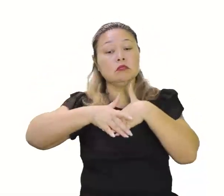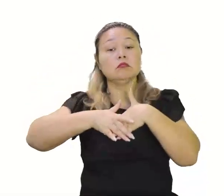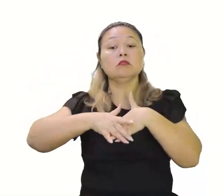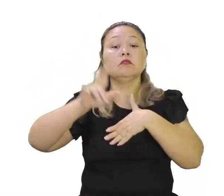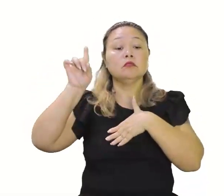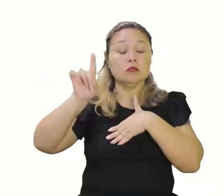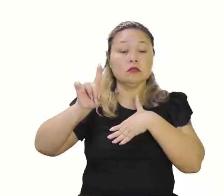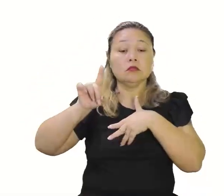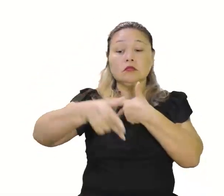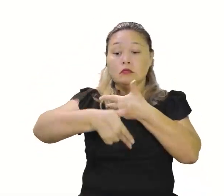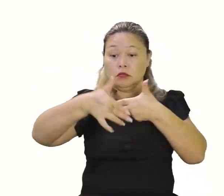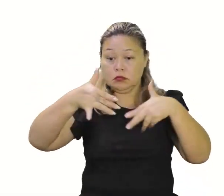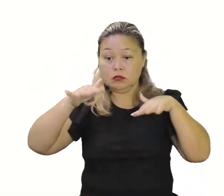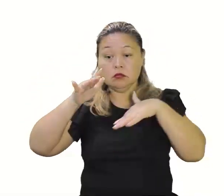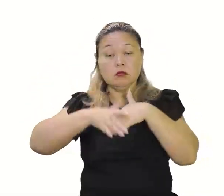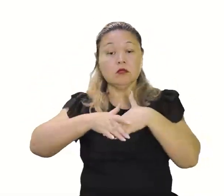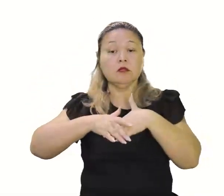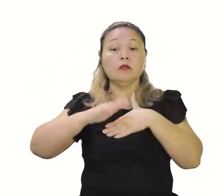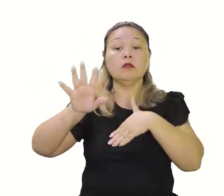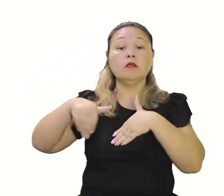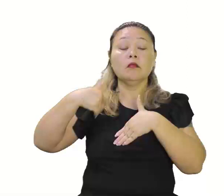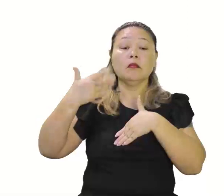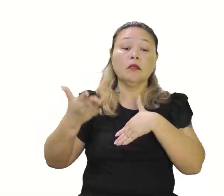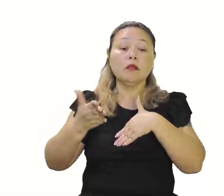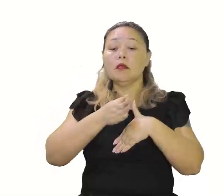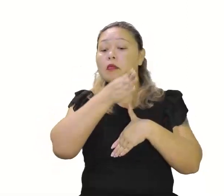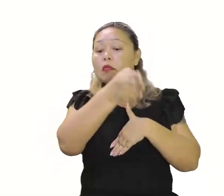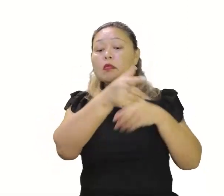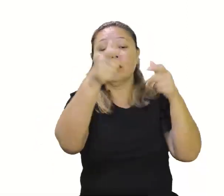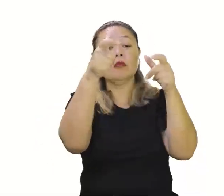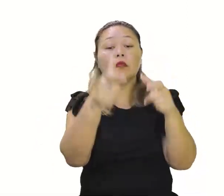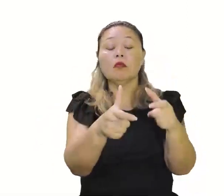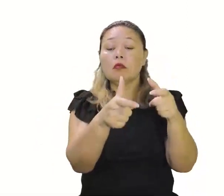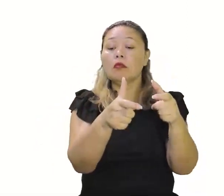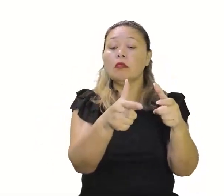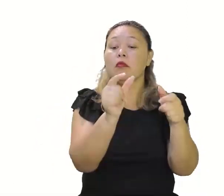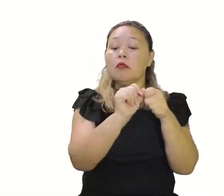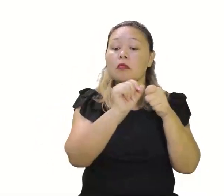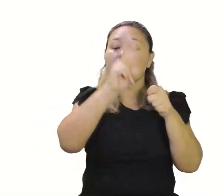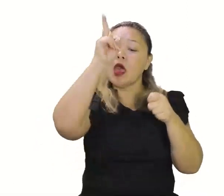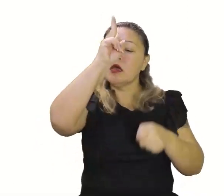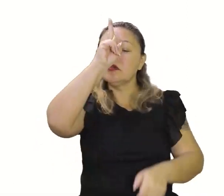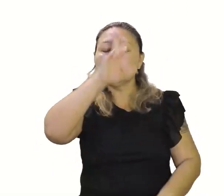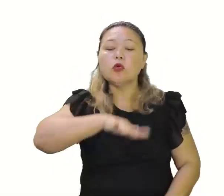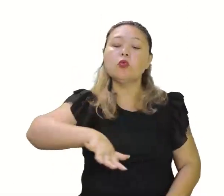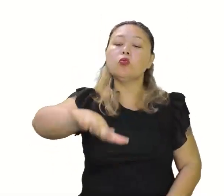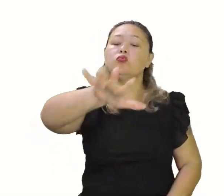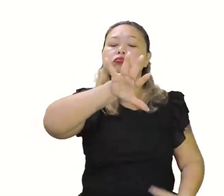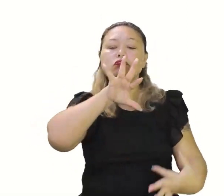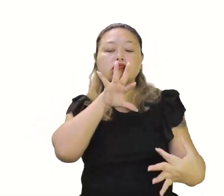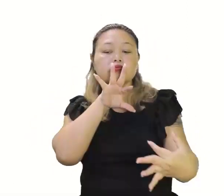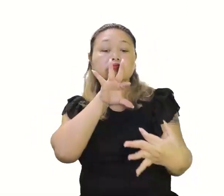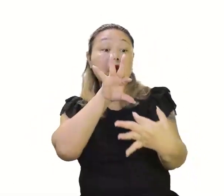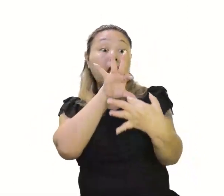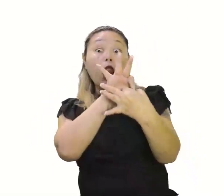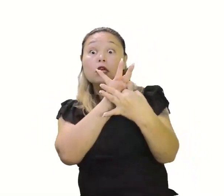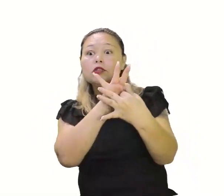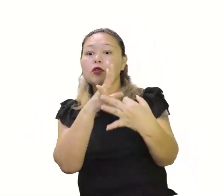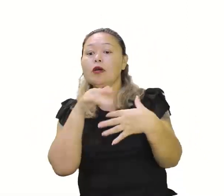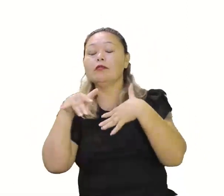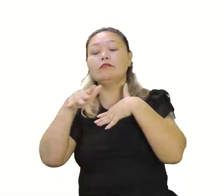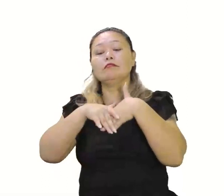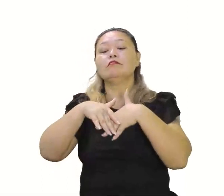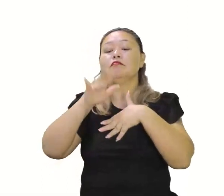a etnomatemática. Quando a gente vai num determinado local e trabalha a história daquele lugar e envolve isso com a matemática, já está